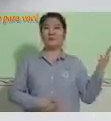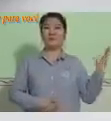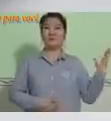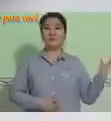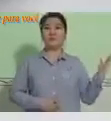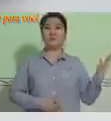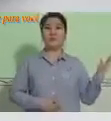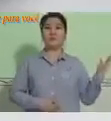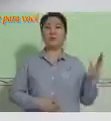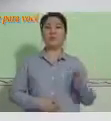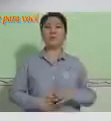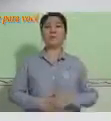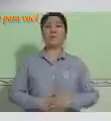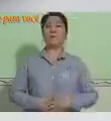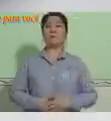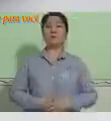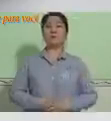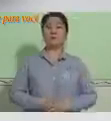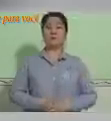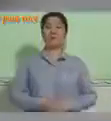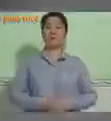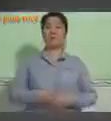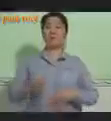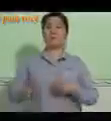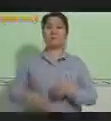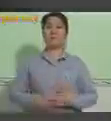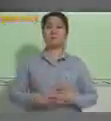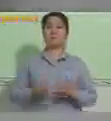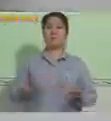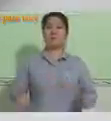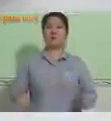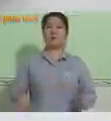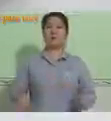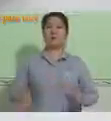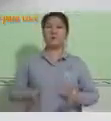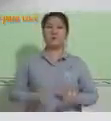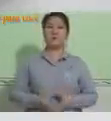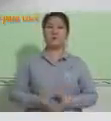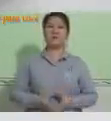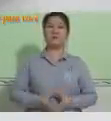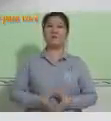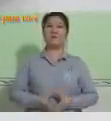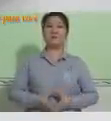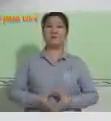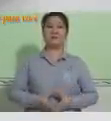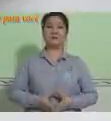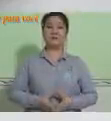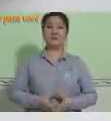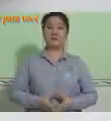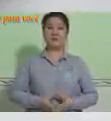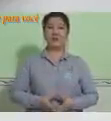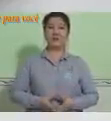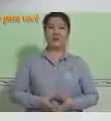Veja algumas plantas repelentes para ter em casa em cultive plantas que afastam a zika e decora uma casa, ponto e vírgula, manter as